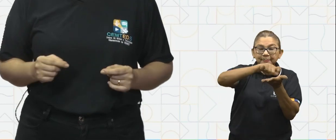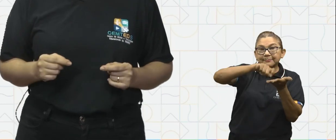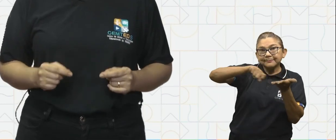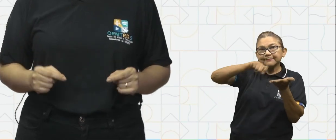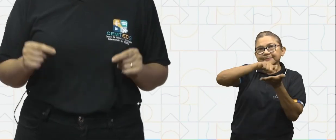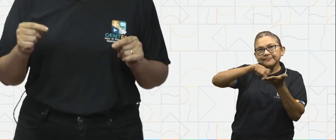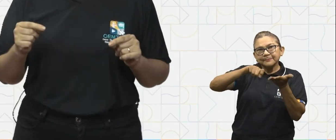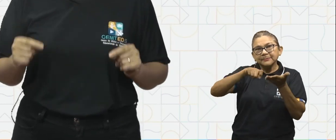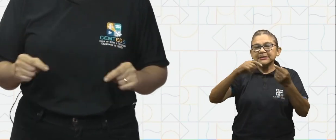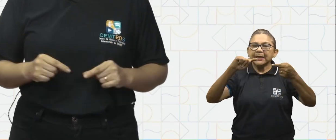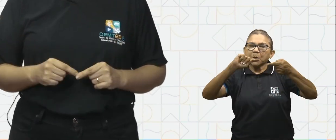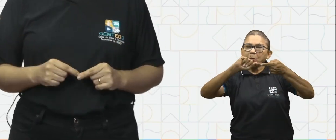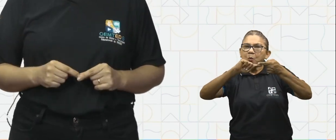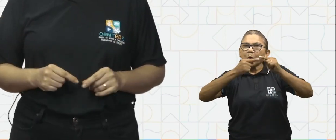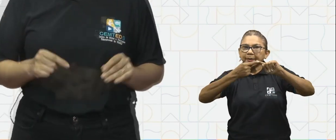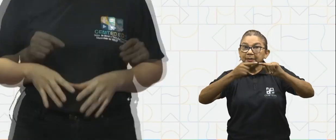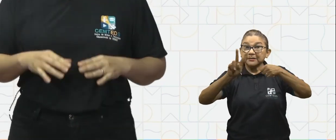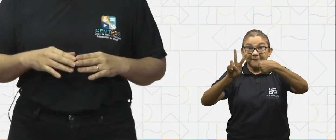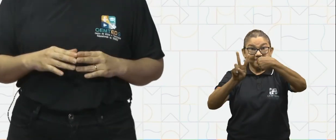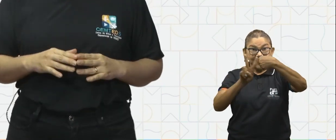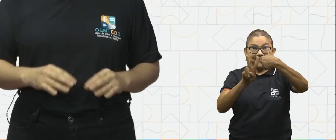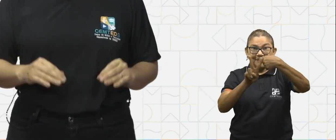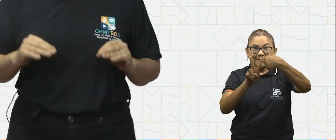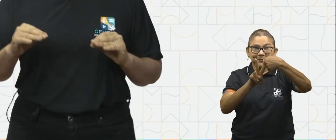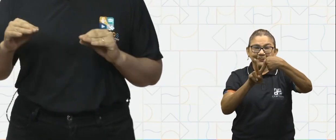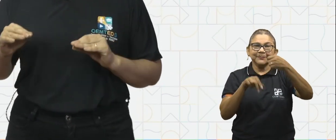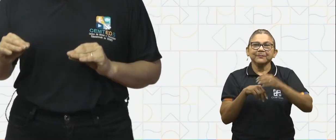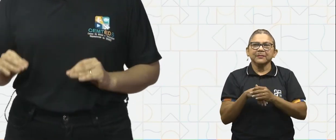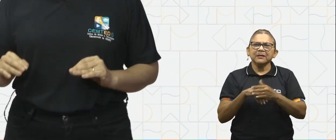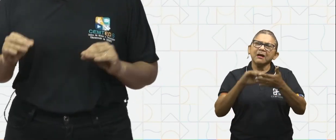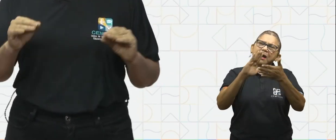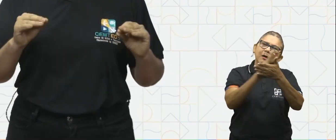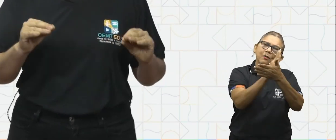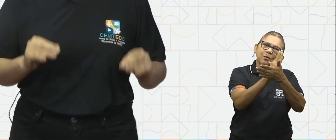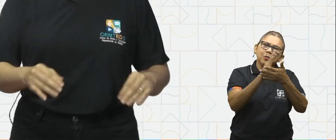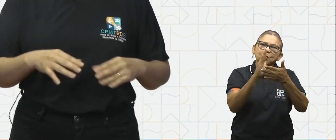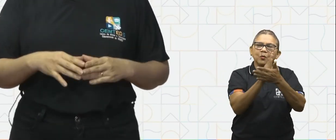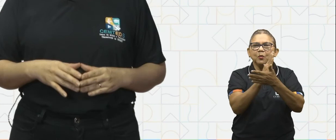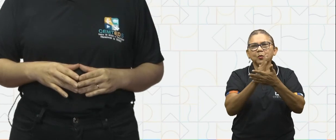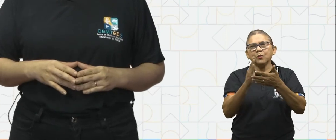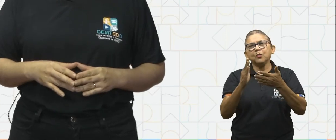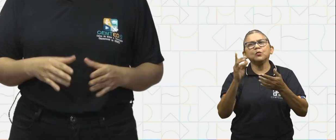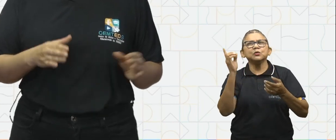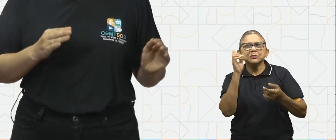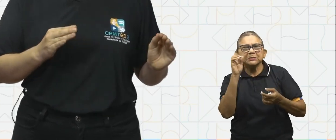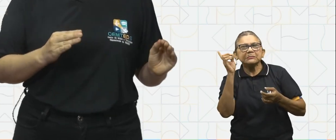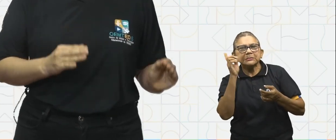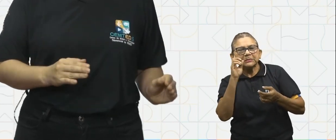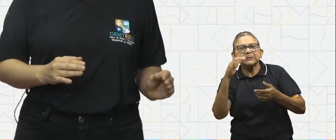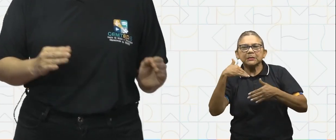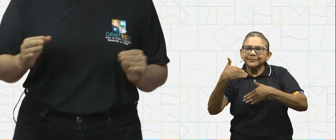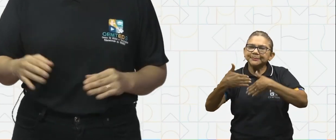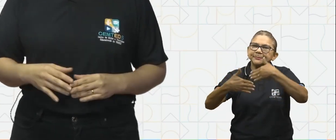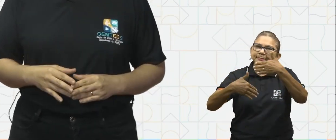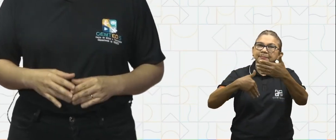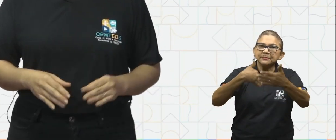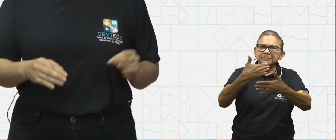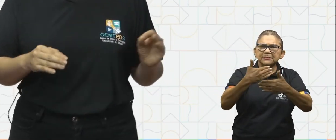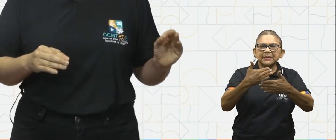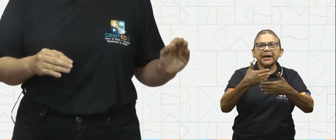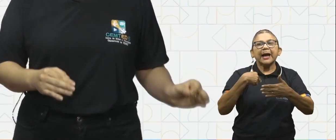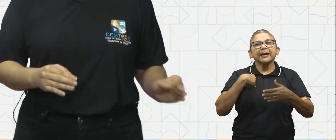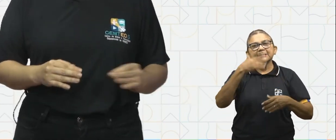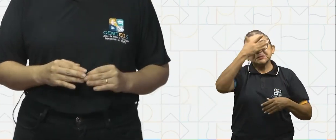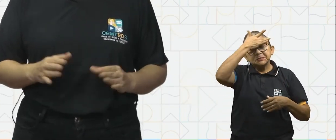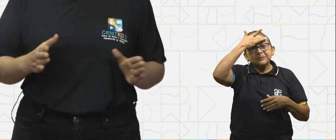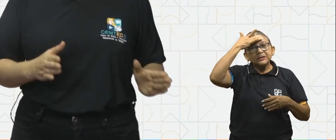é a concordância verbal. Em algumas situações do nosso dia a dia, nem sempre as